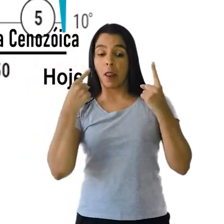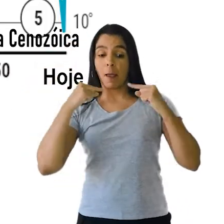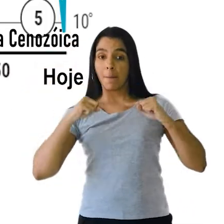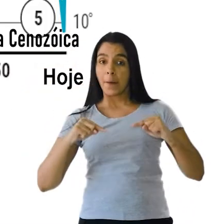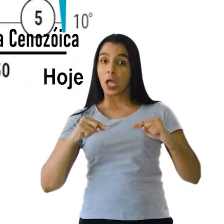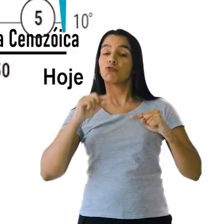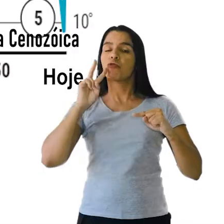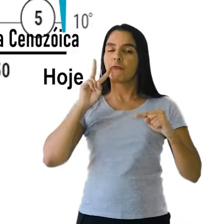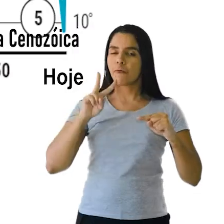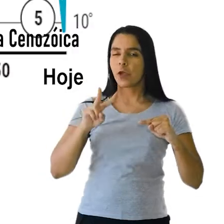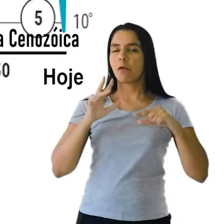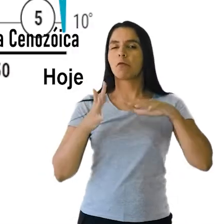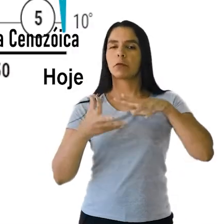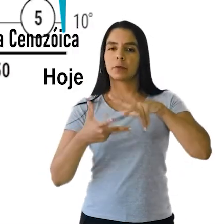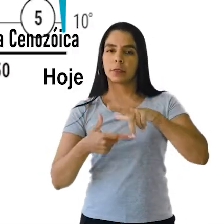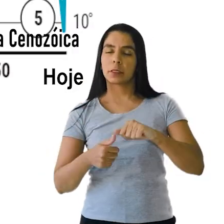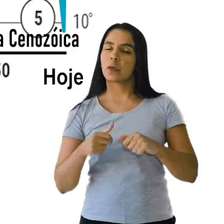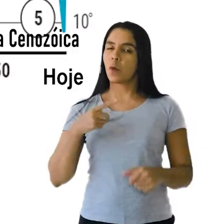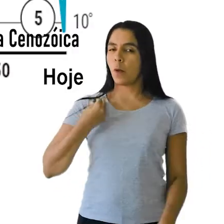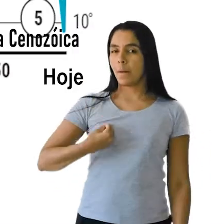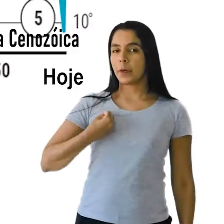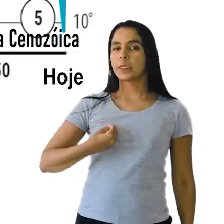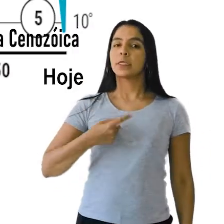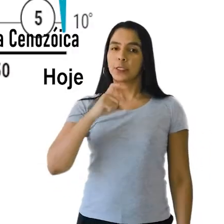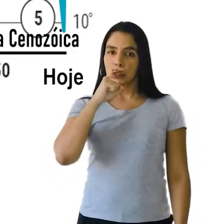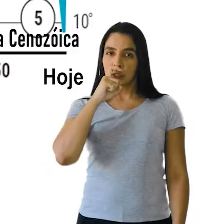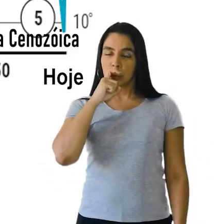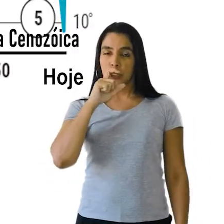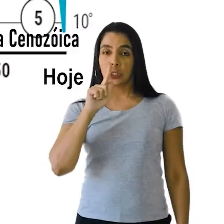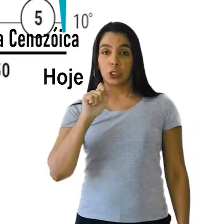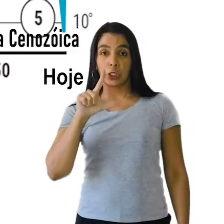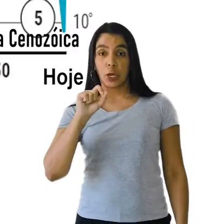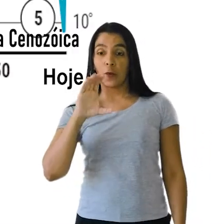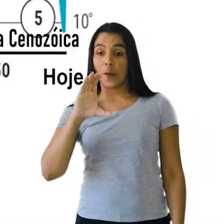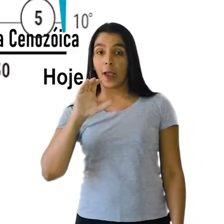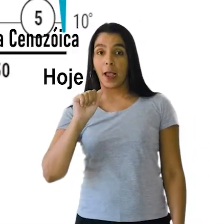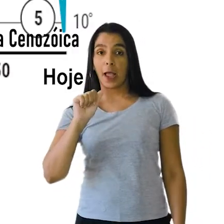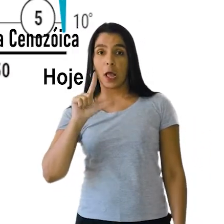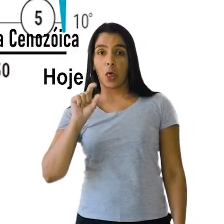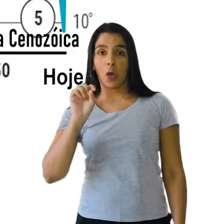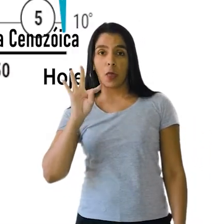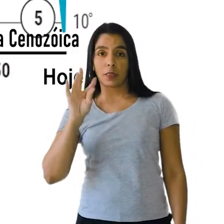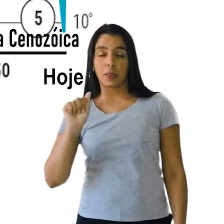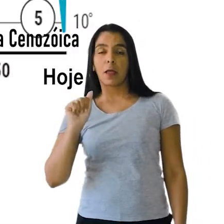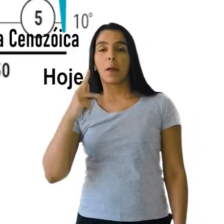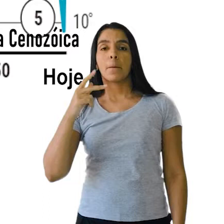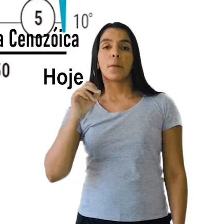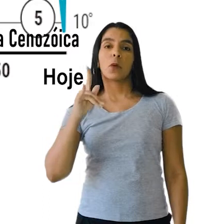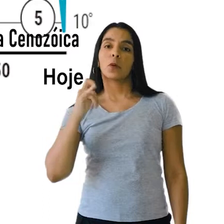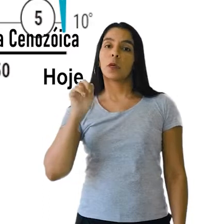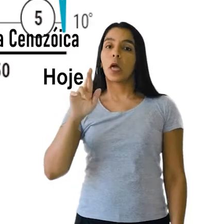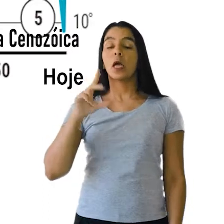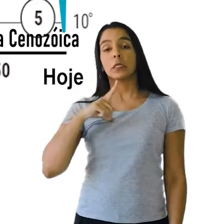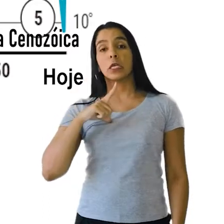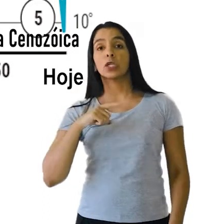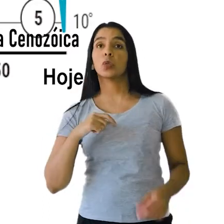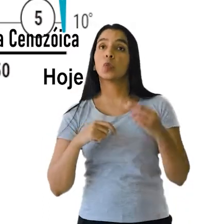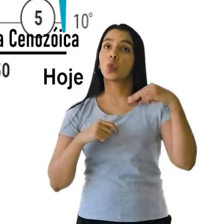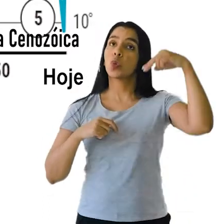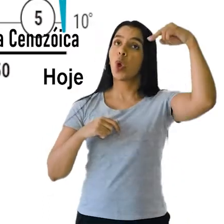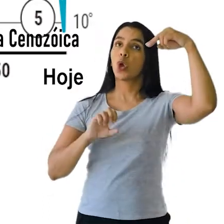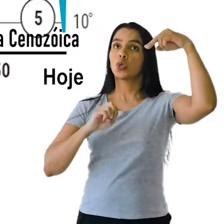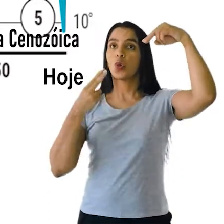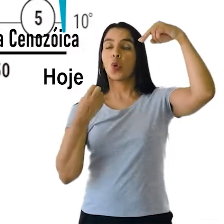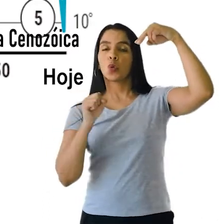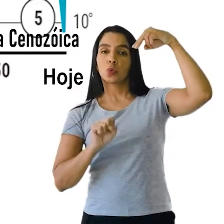dessa linha tracejada, a gente já reconhece uma Terra com a presença de gelo, de calota polar, seja ela em um